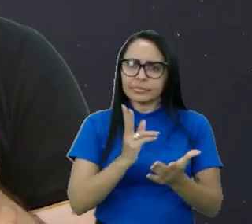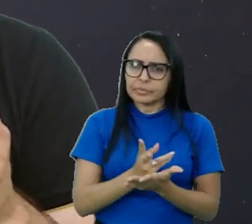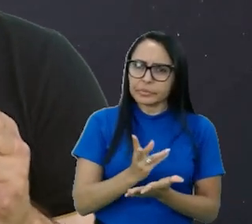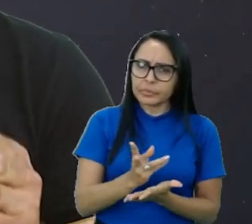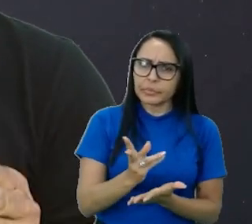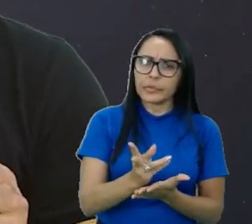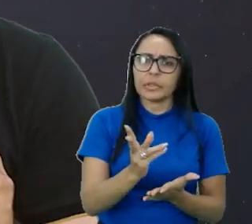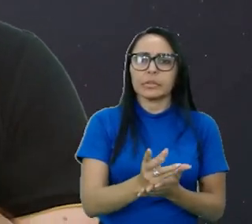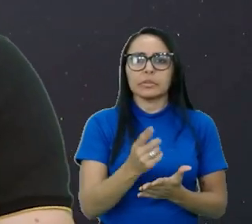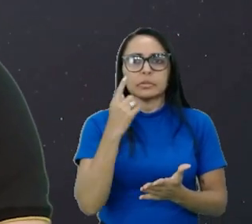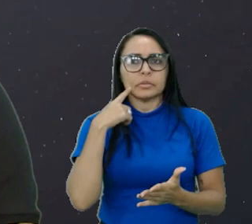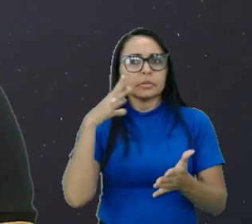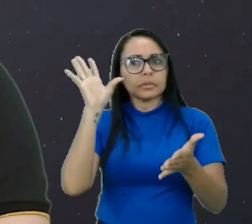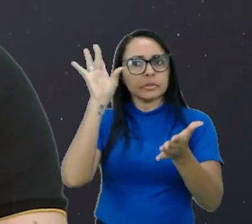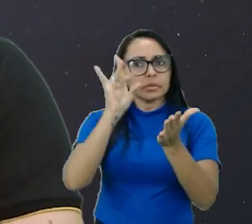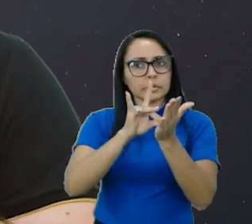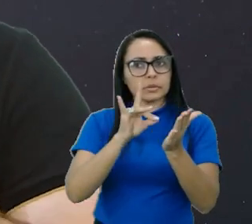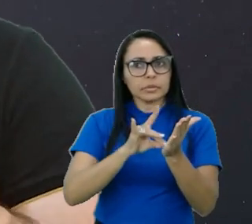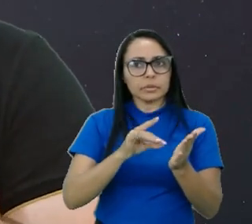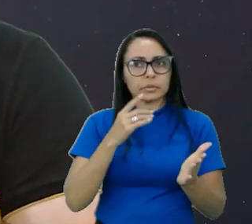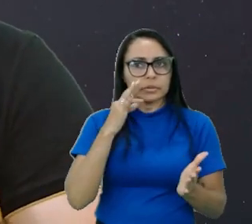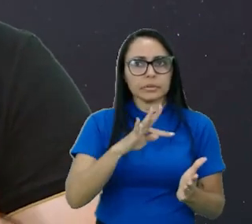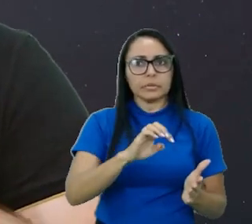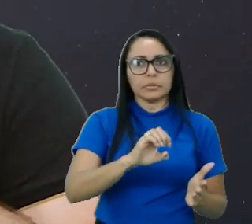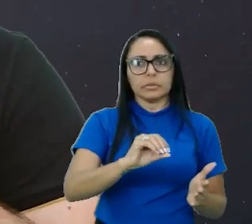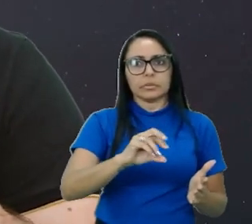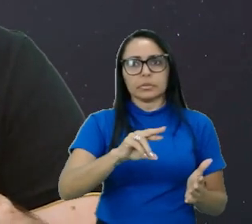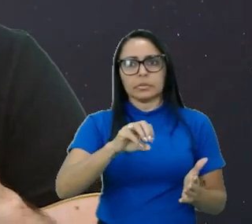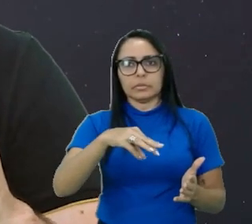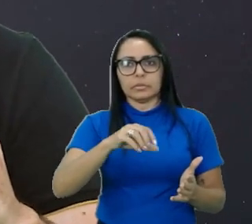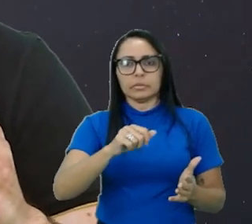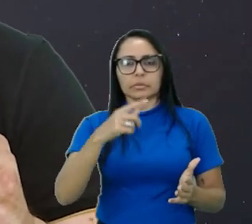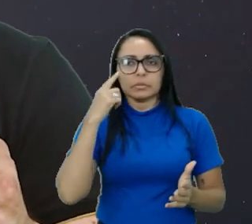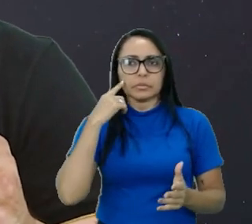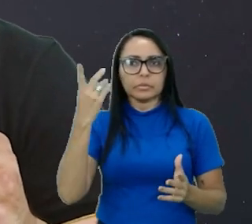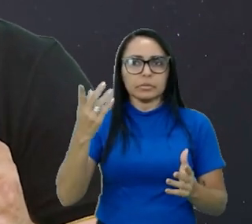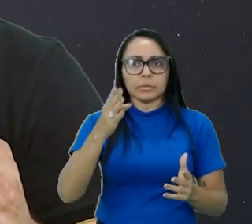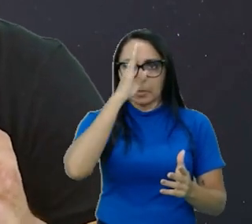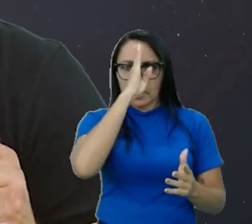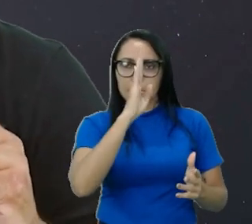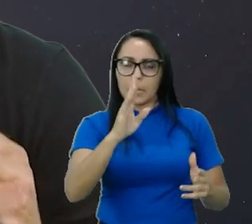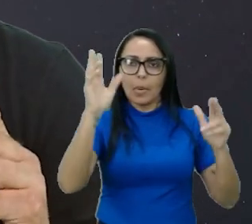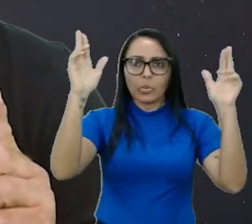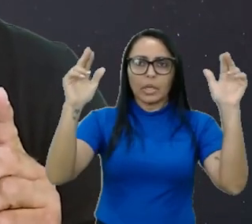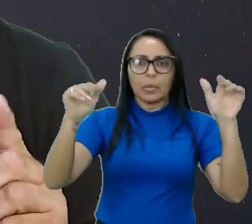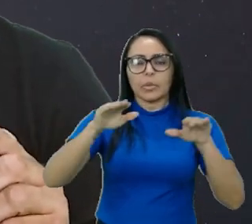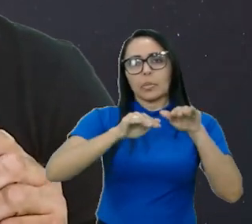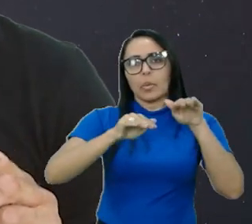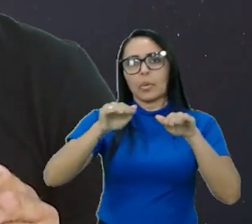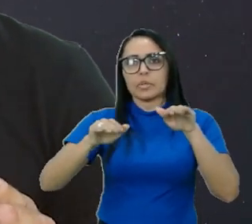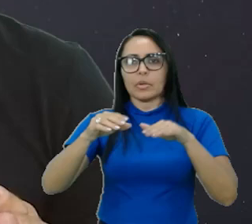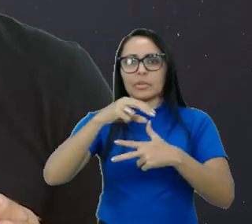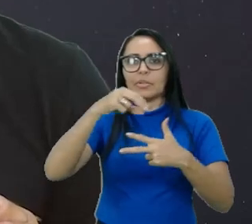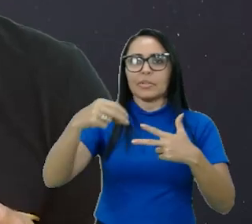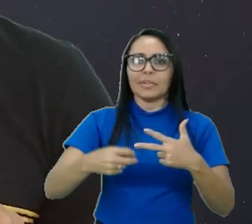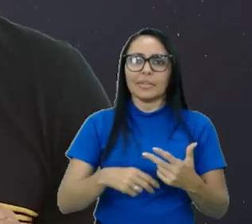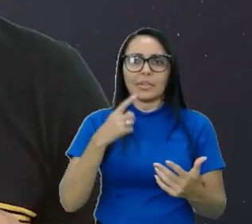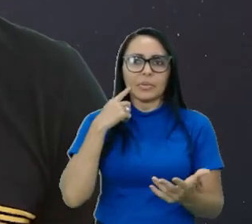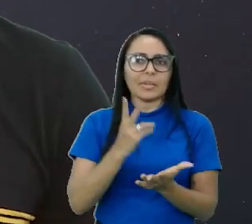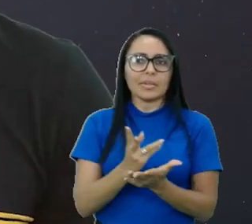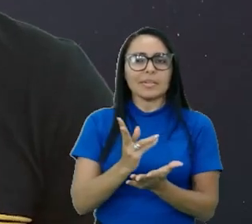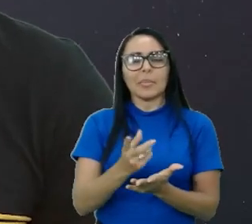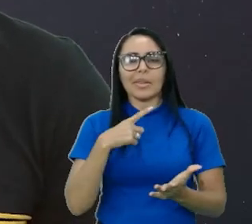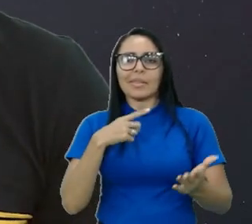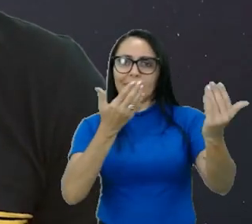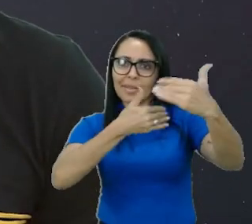a aplicações de teoremas de Tales e ao principal tema de proporcionalidade do Enem que todo ano cai, que